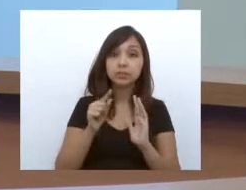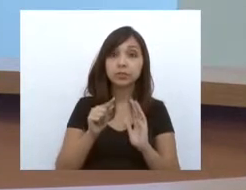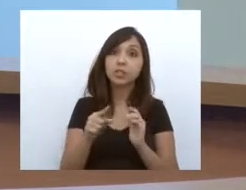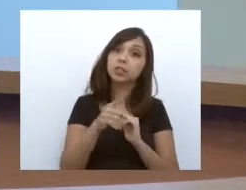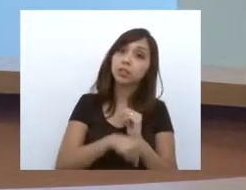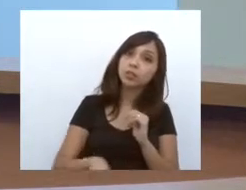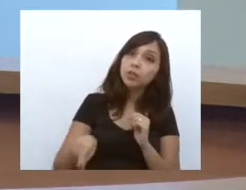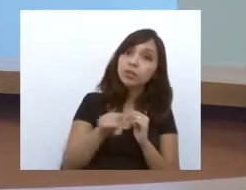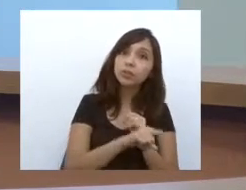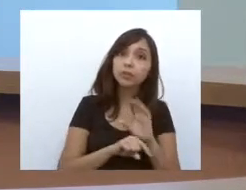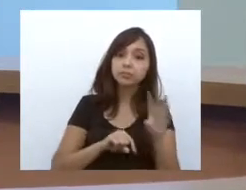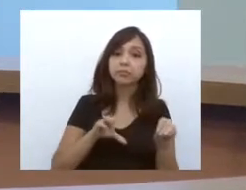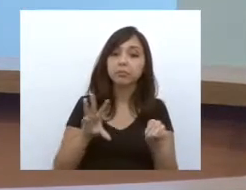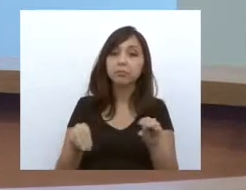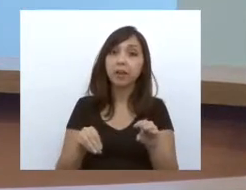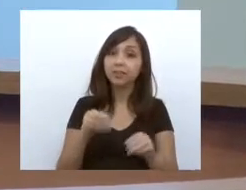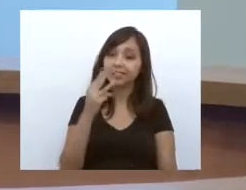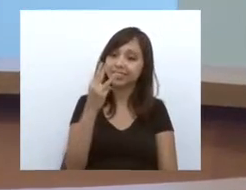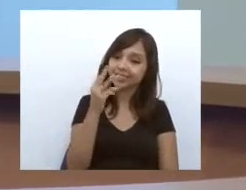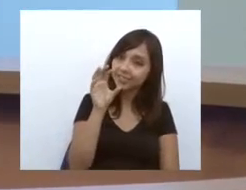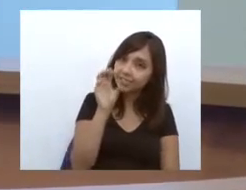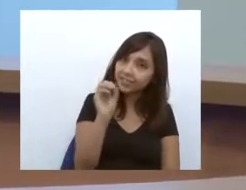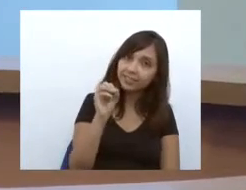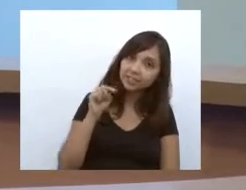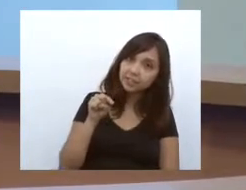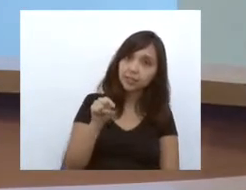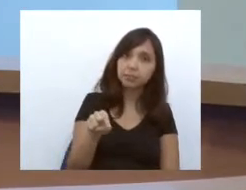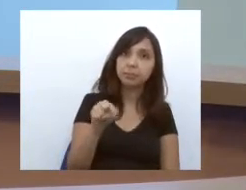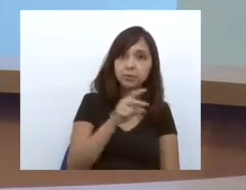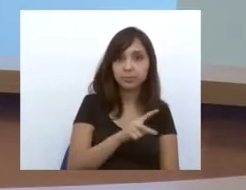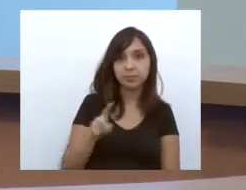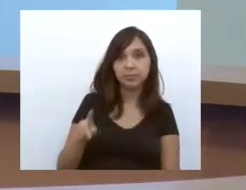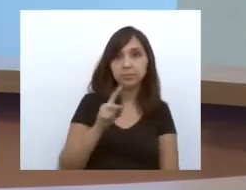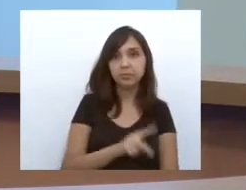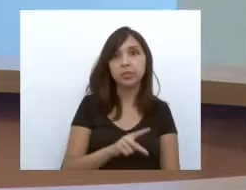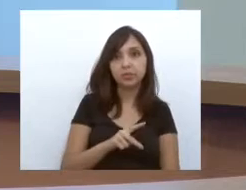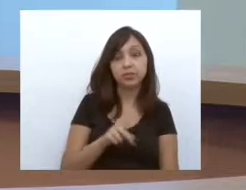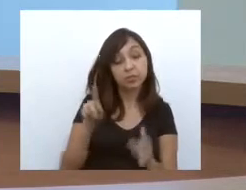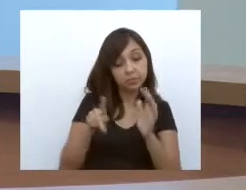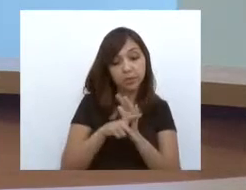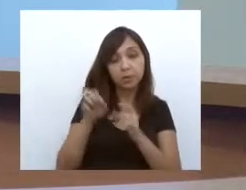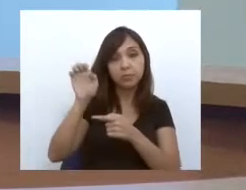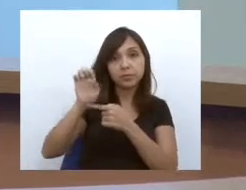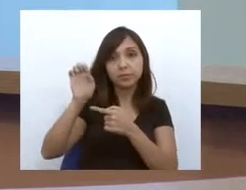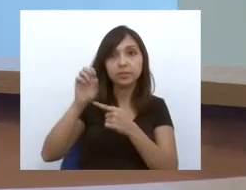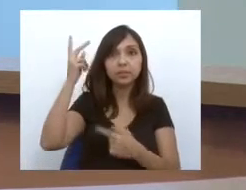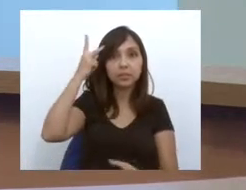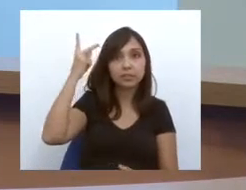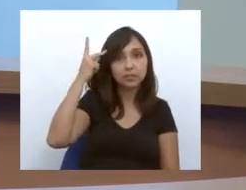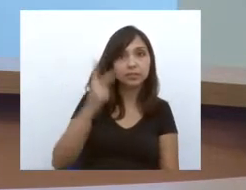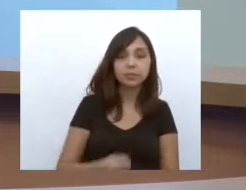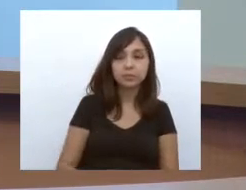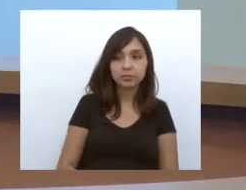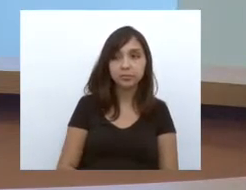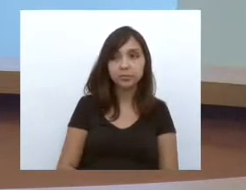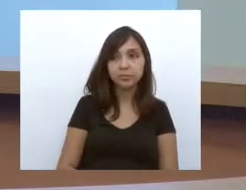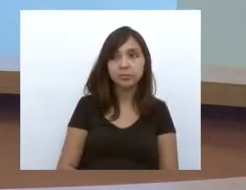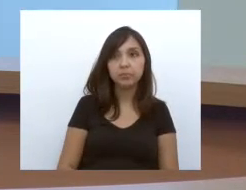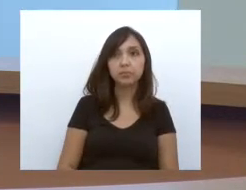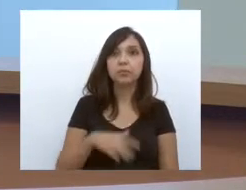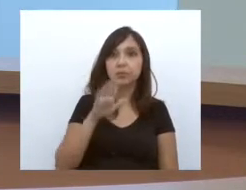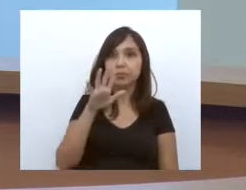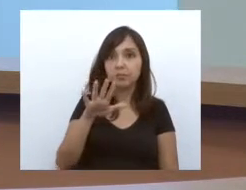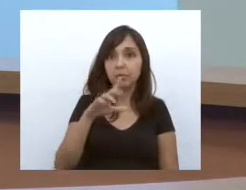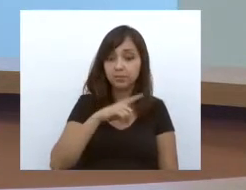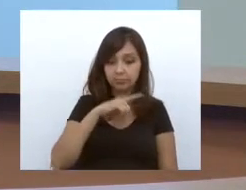nós vamos mexer com 30 mil professores no estado de São Paulo. Mas tem mais